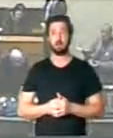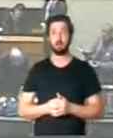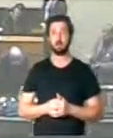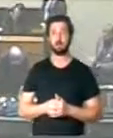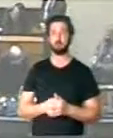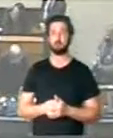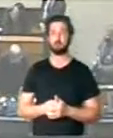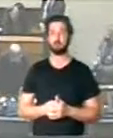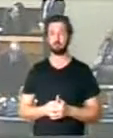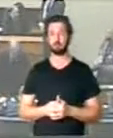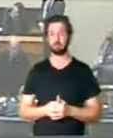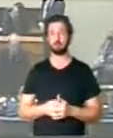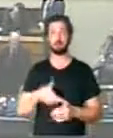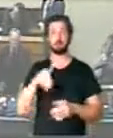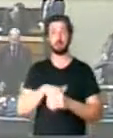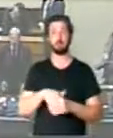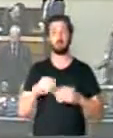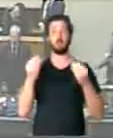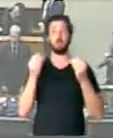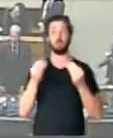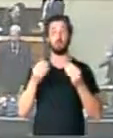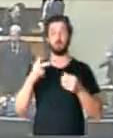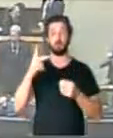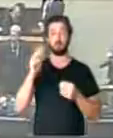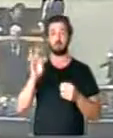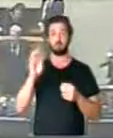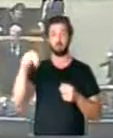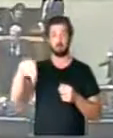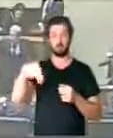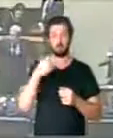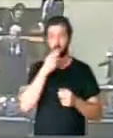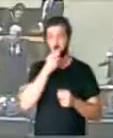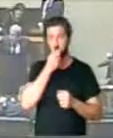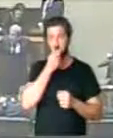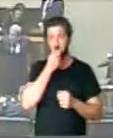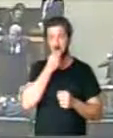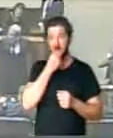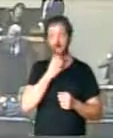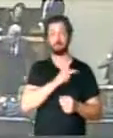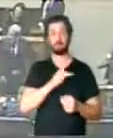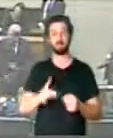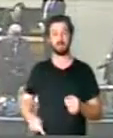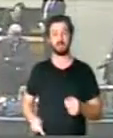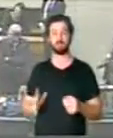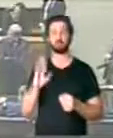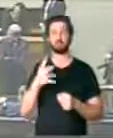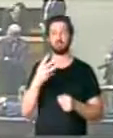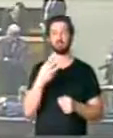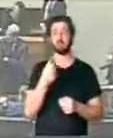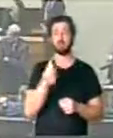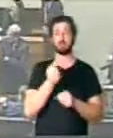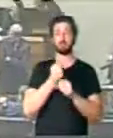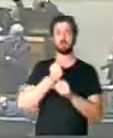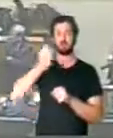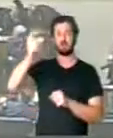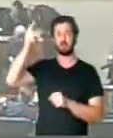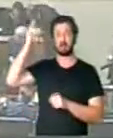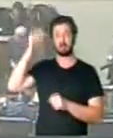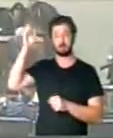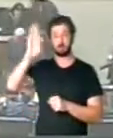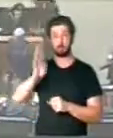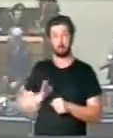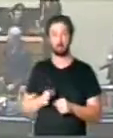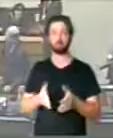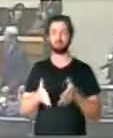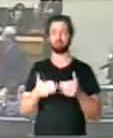Entendi, vem cá. Como vota o PTN? Senhor presidente, há cerca de 36 anos o